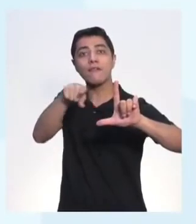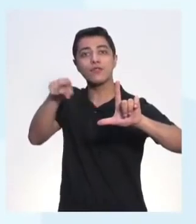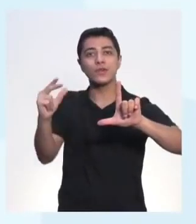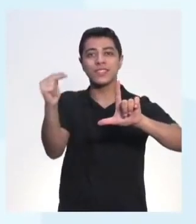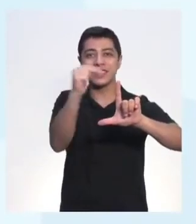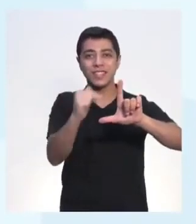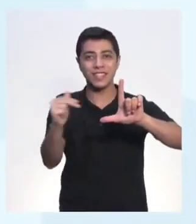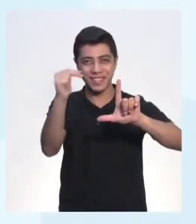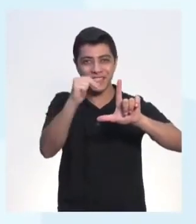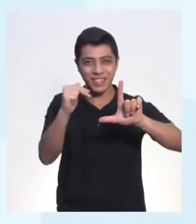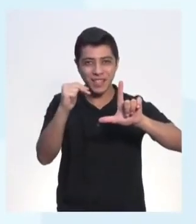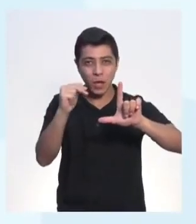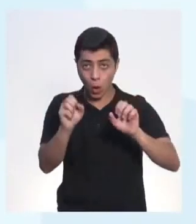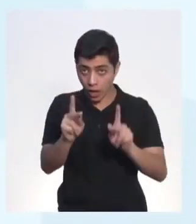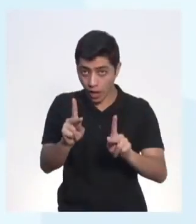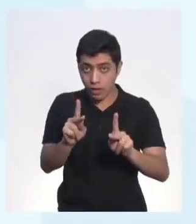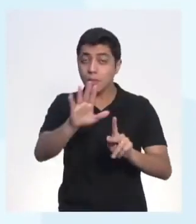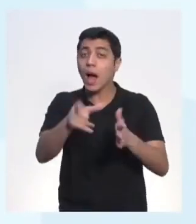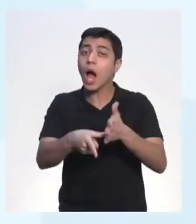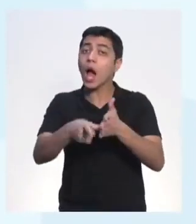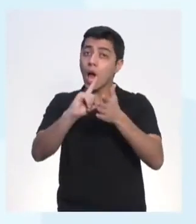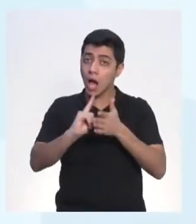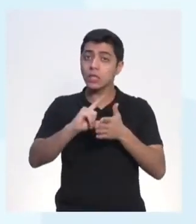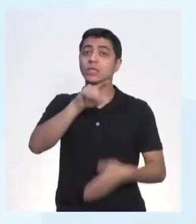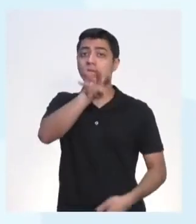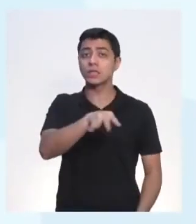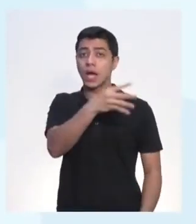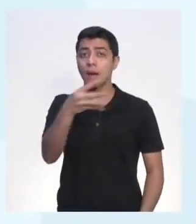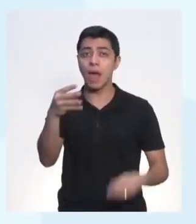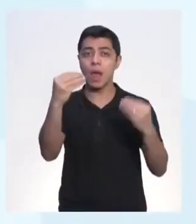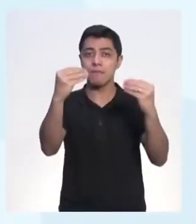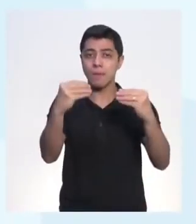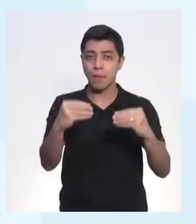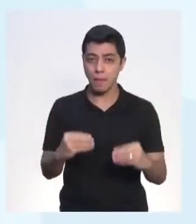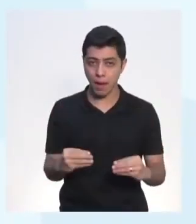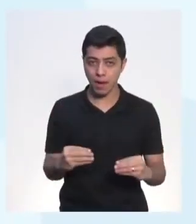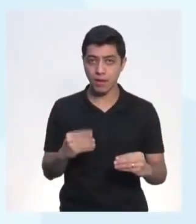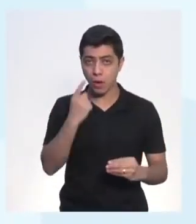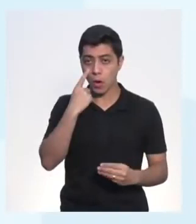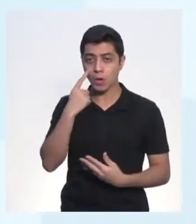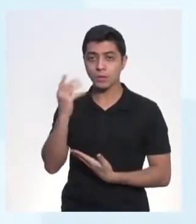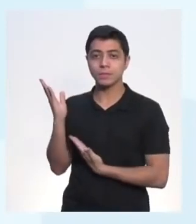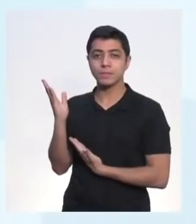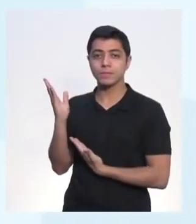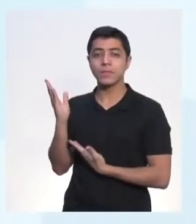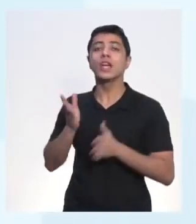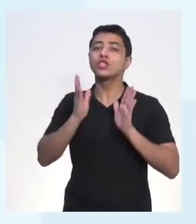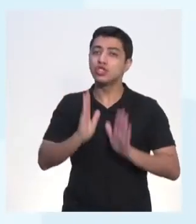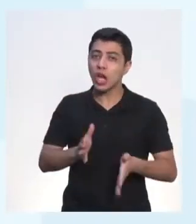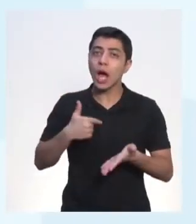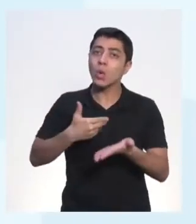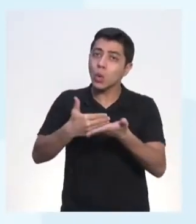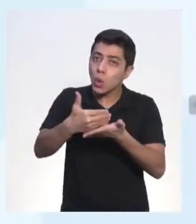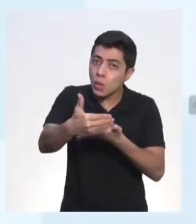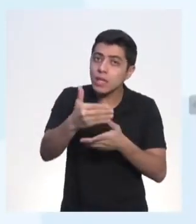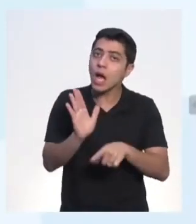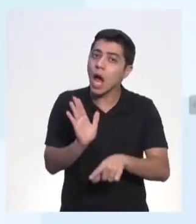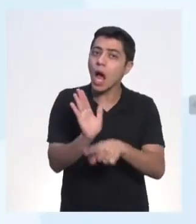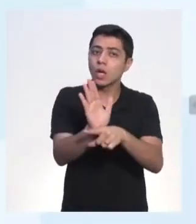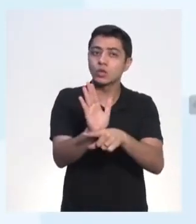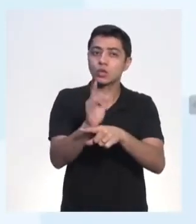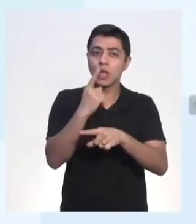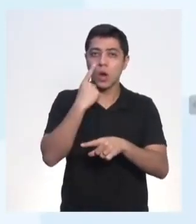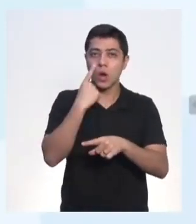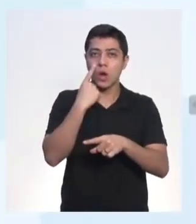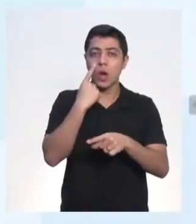coloquei lá, não é 2 elevado a x? No lugar do x, aqui de cima, ó, eu coloquei já o valor do x. Então, menos 2 ficou 2